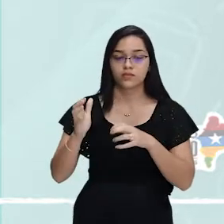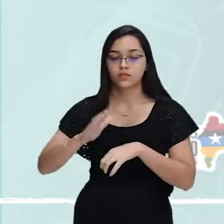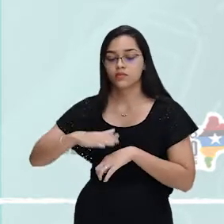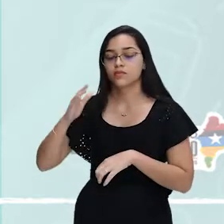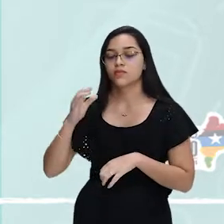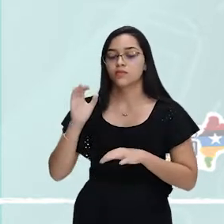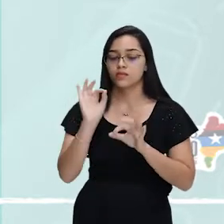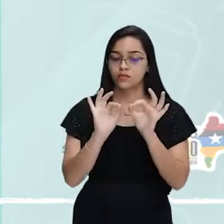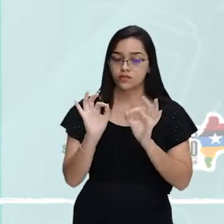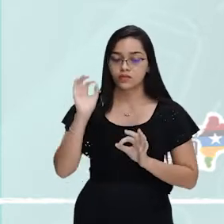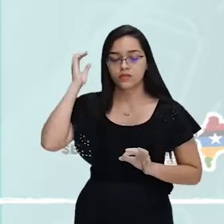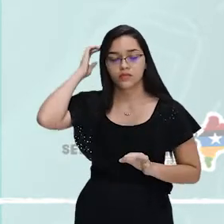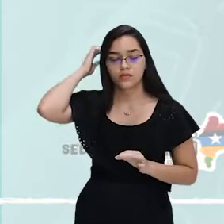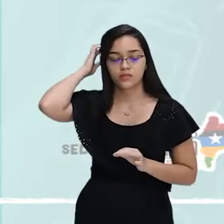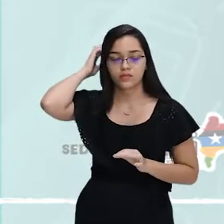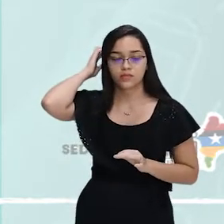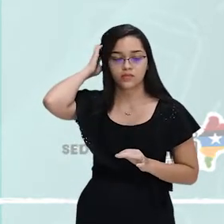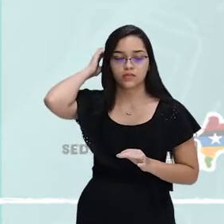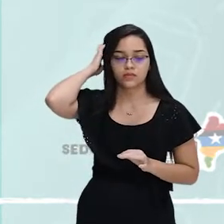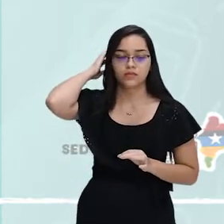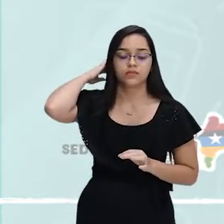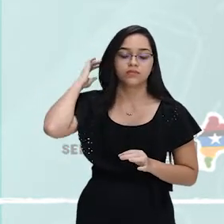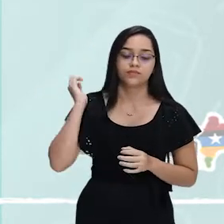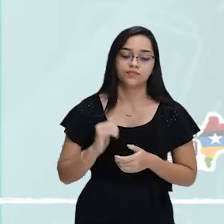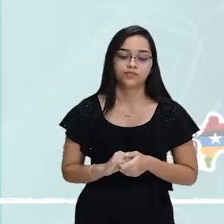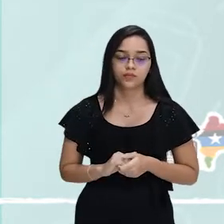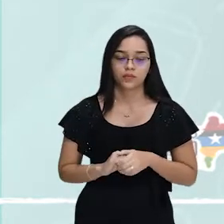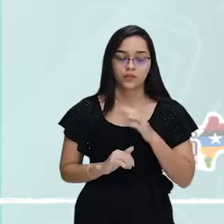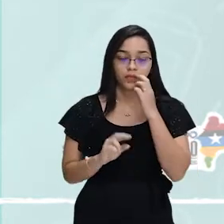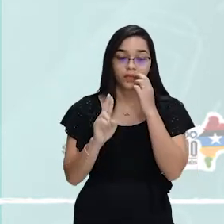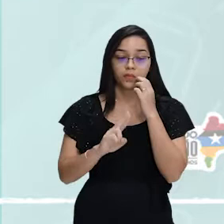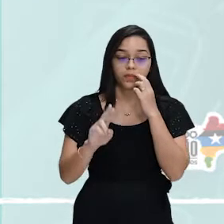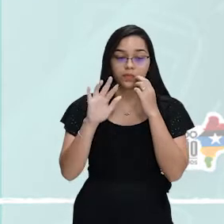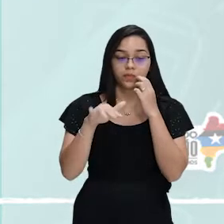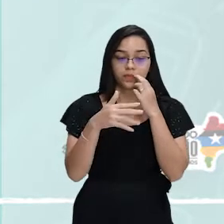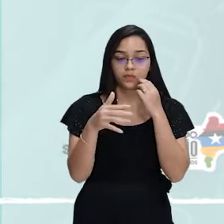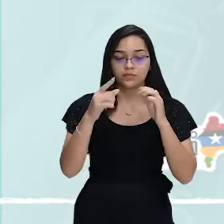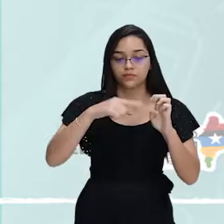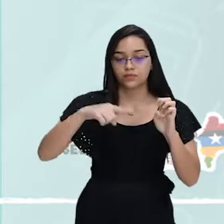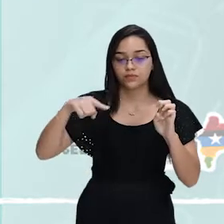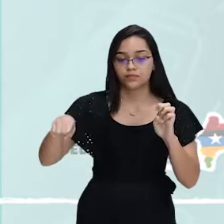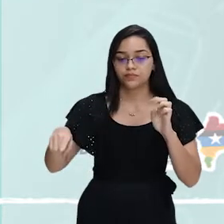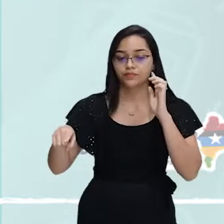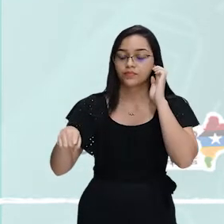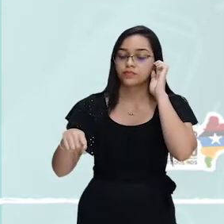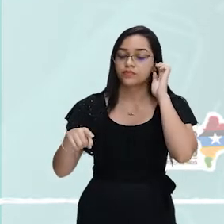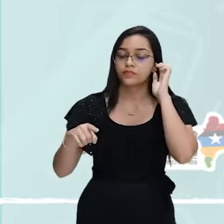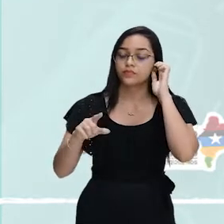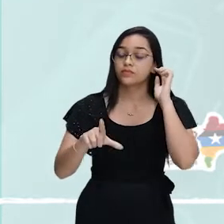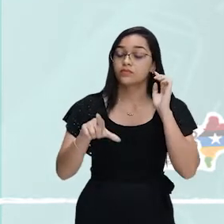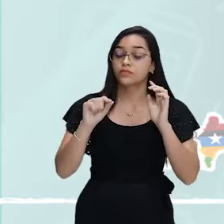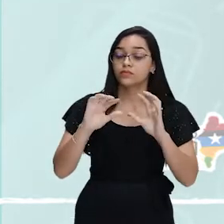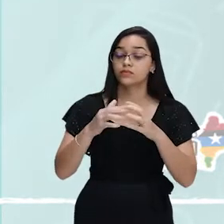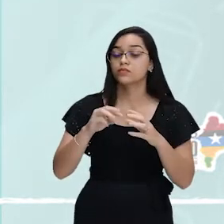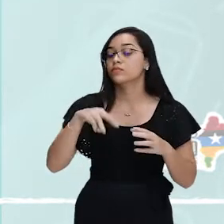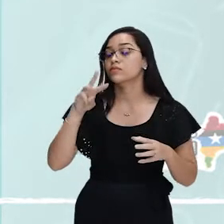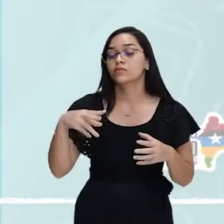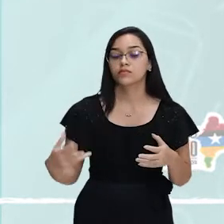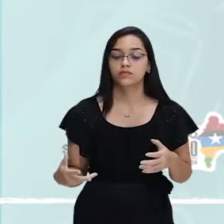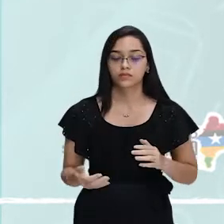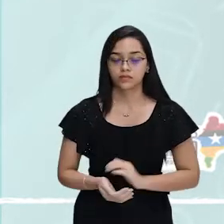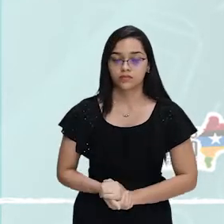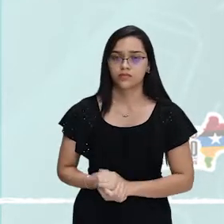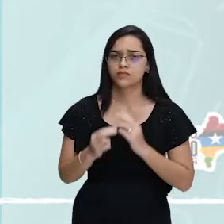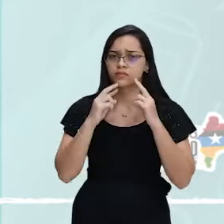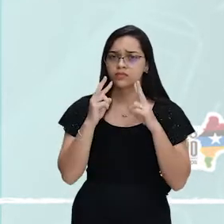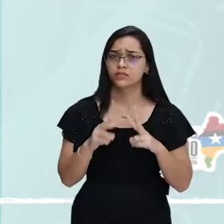5 equipes mais bem classificadas. Utilizando os dados estatísticos do quadro, a equipe campeã é. Então vamos